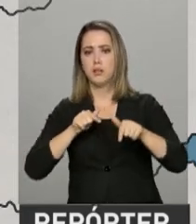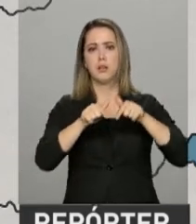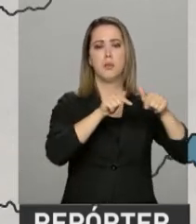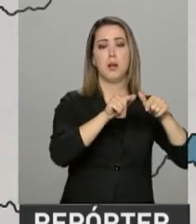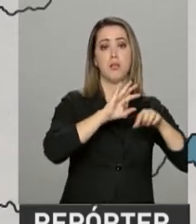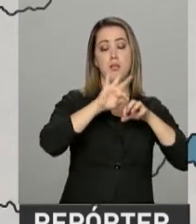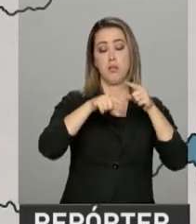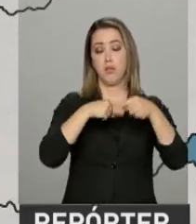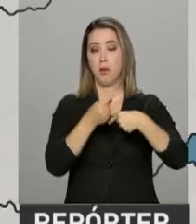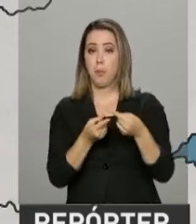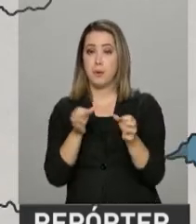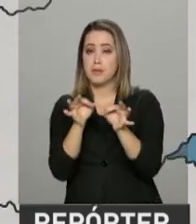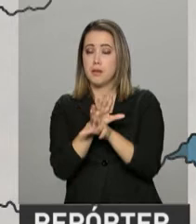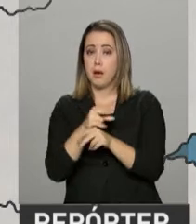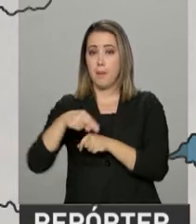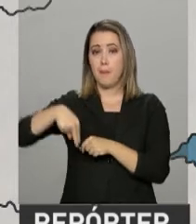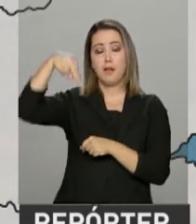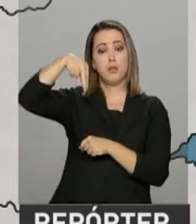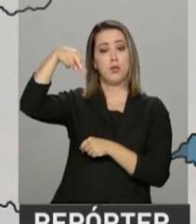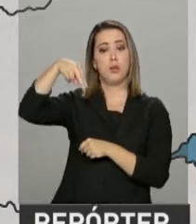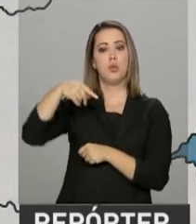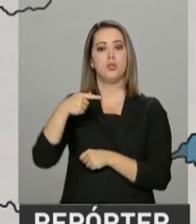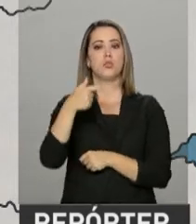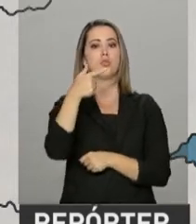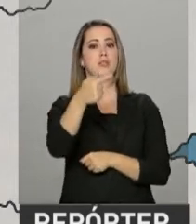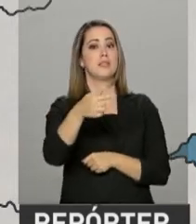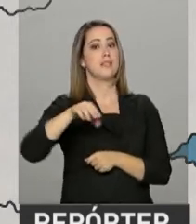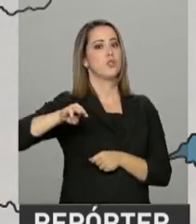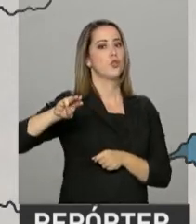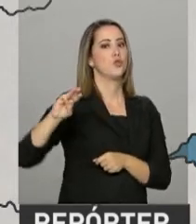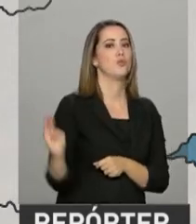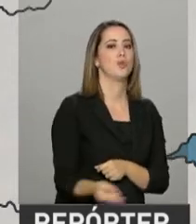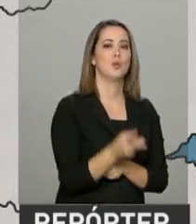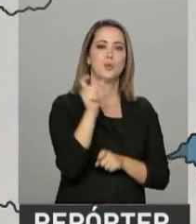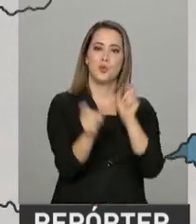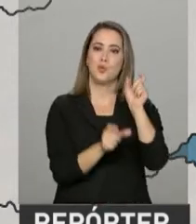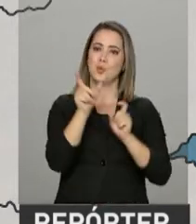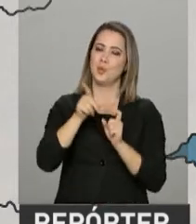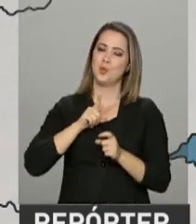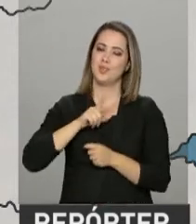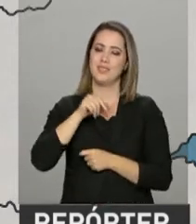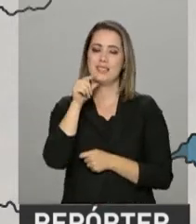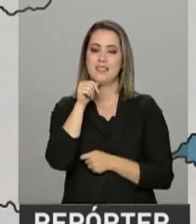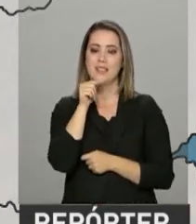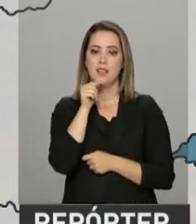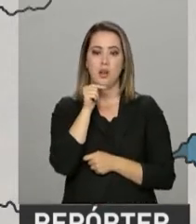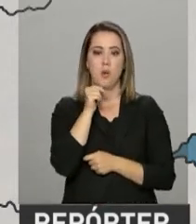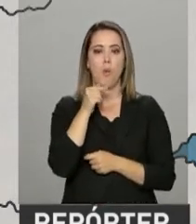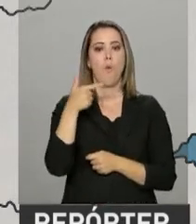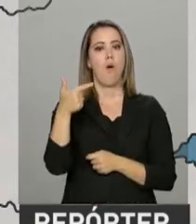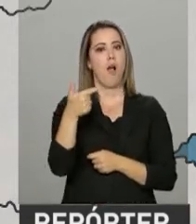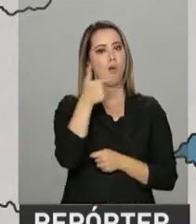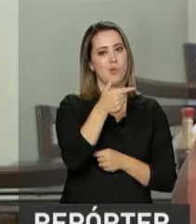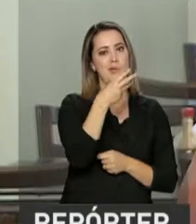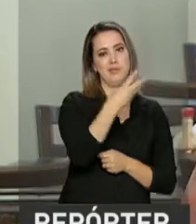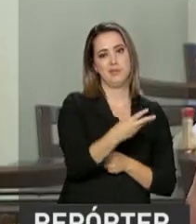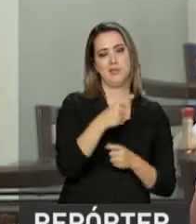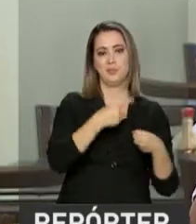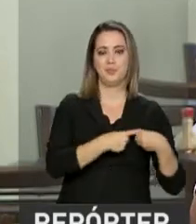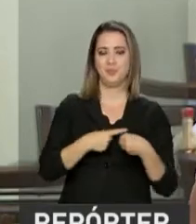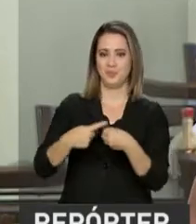eixo norte, cerca de 7 milhões e 100 mil pessoas serão beneficiadas em 223 municípios.